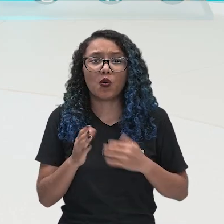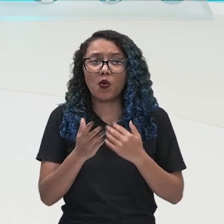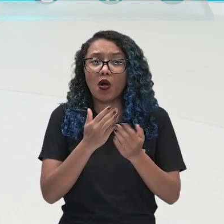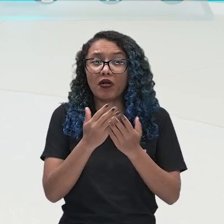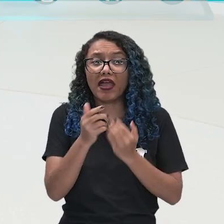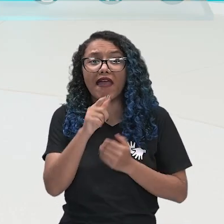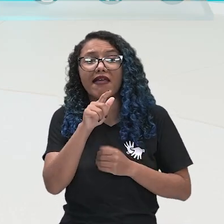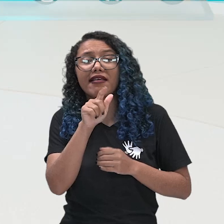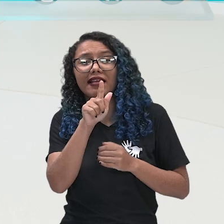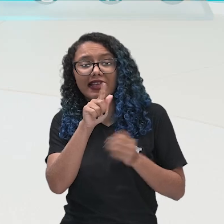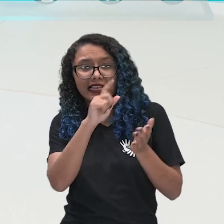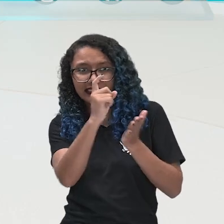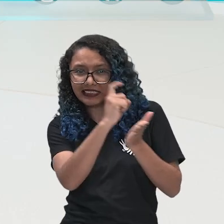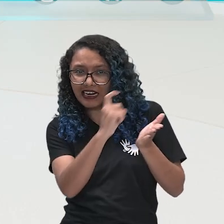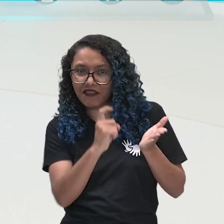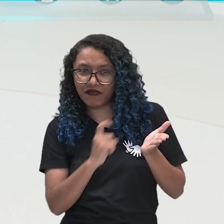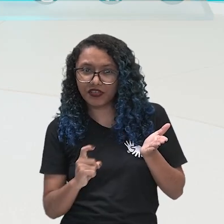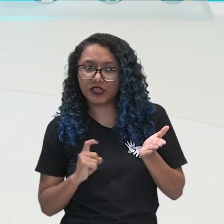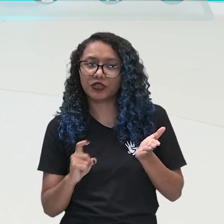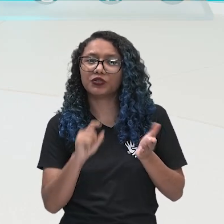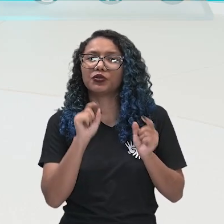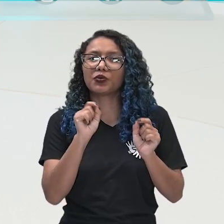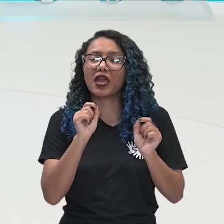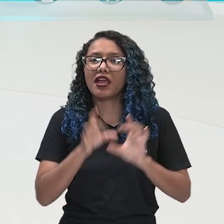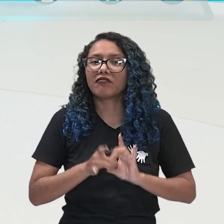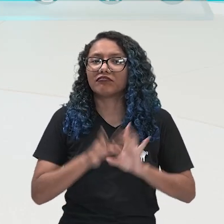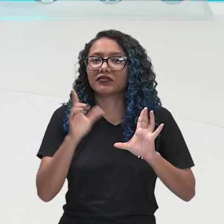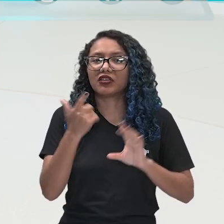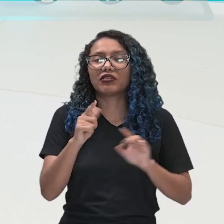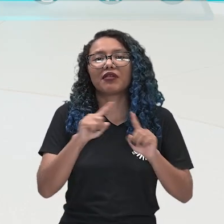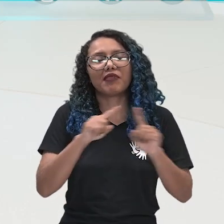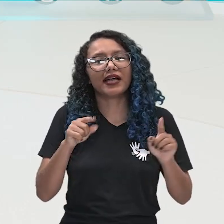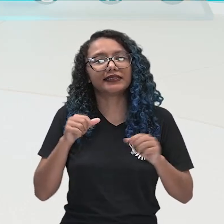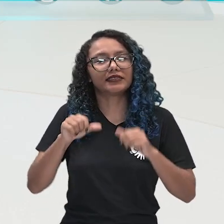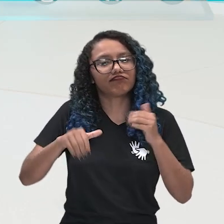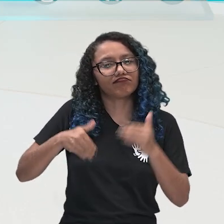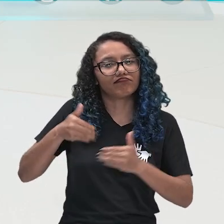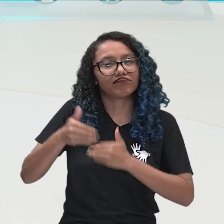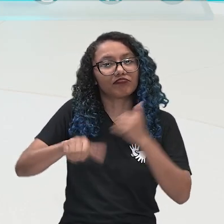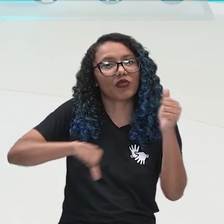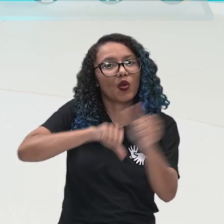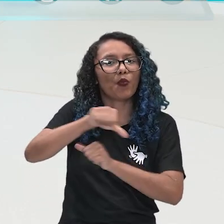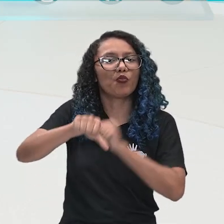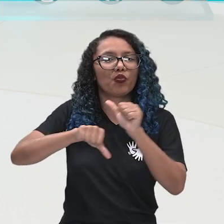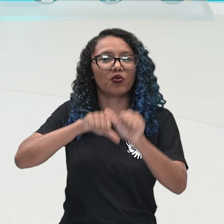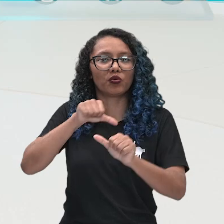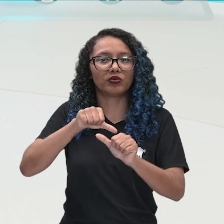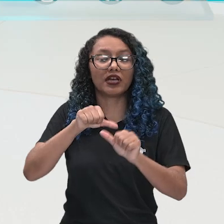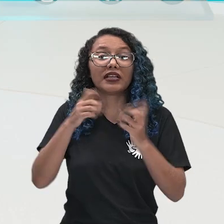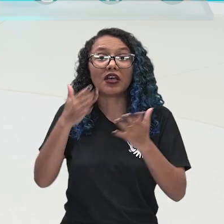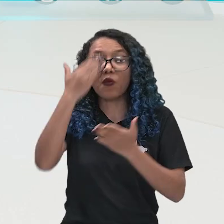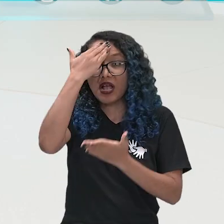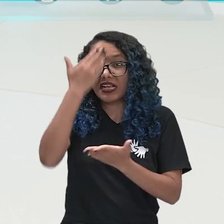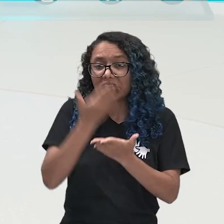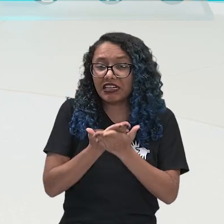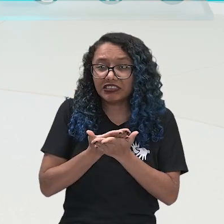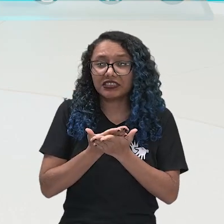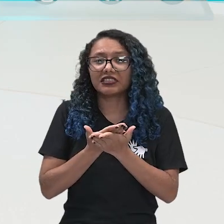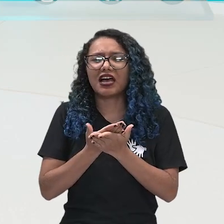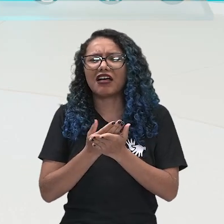permissão. Isso foi mudando, né? Com o passar do tempo, as pessoas classificavam que aqueles rabiscos feitos das